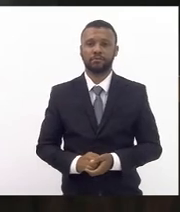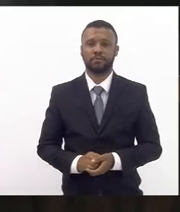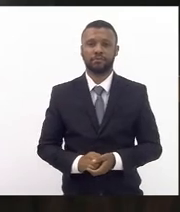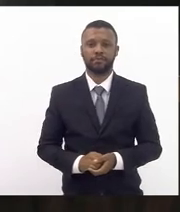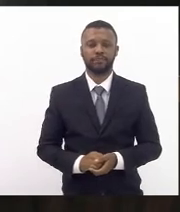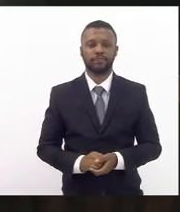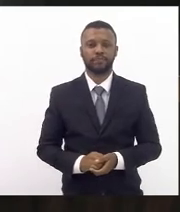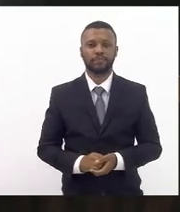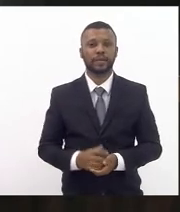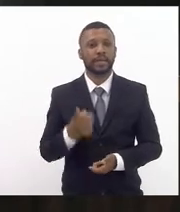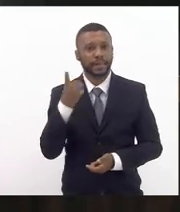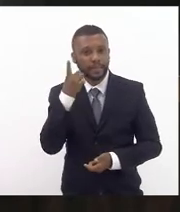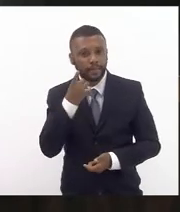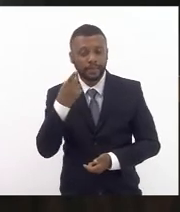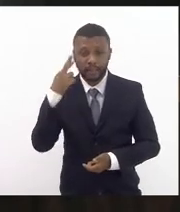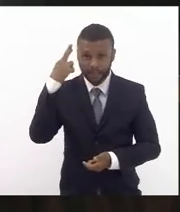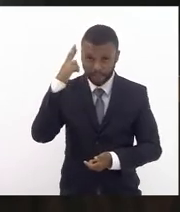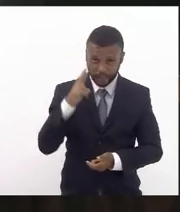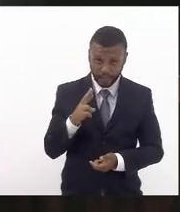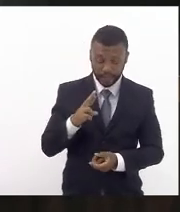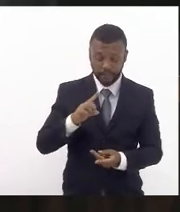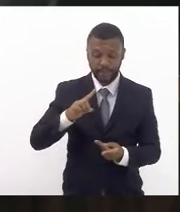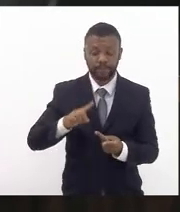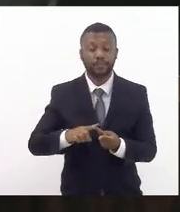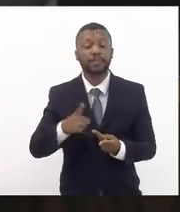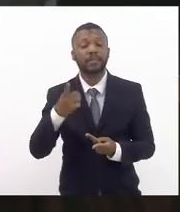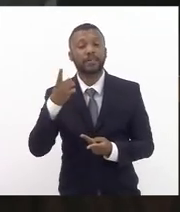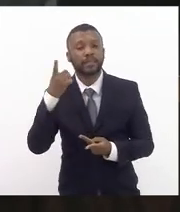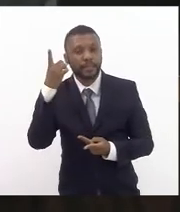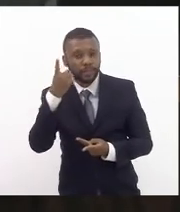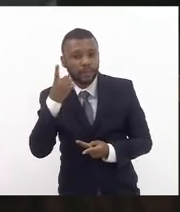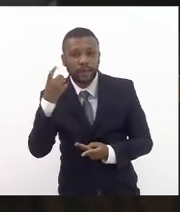Deputada Renata, em seguida, deputada Mônica Francisco.